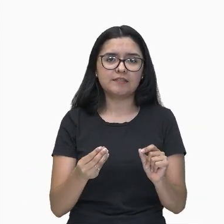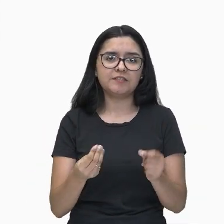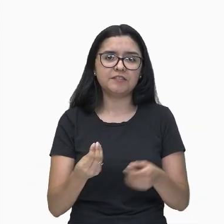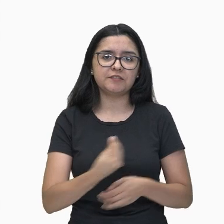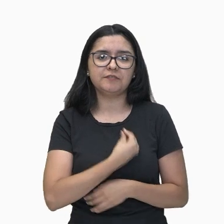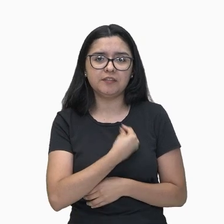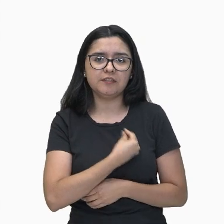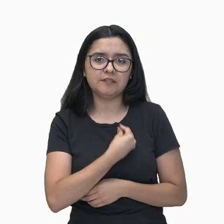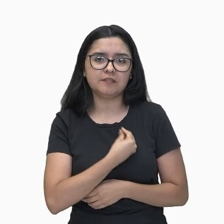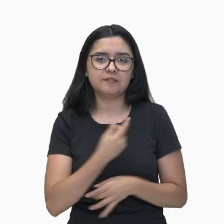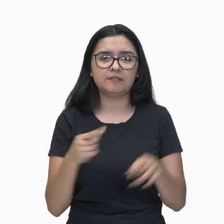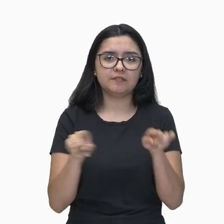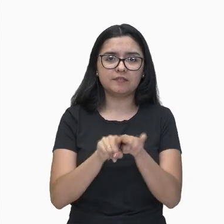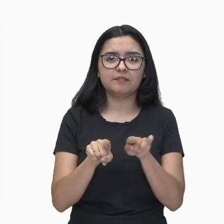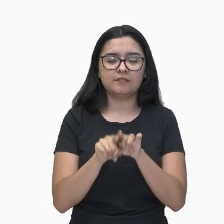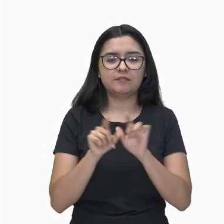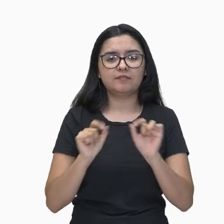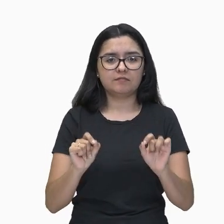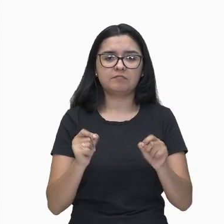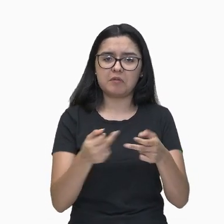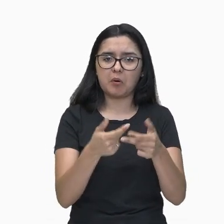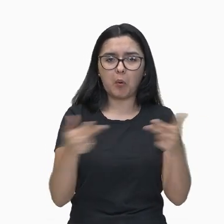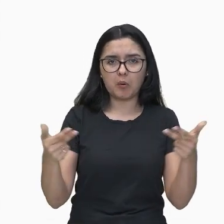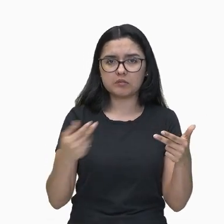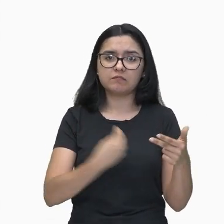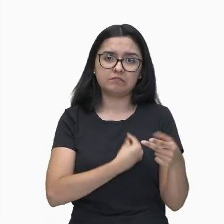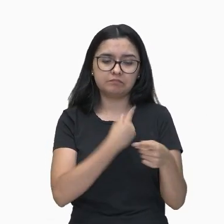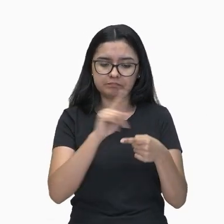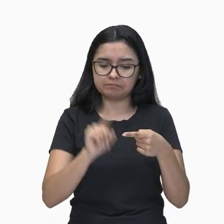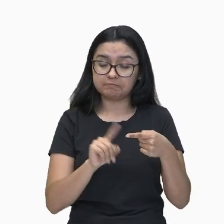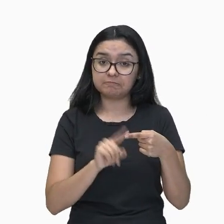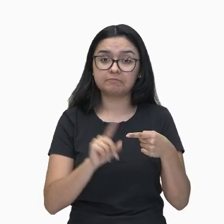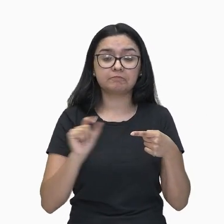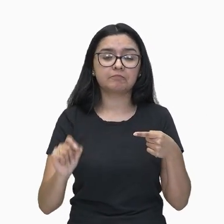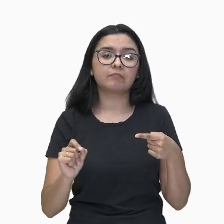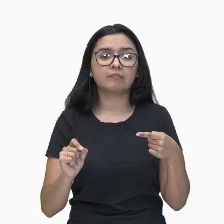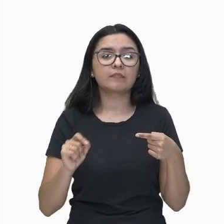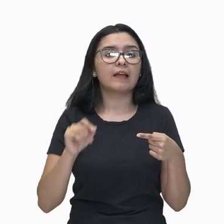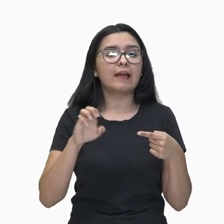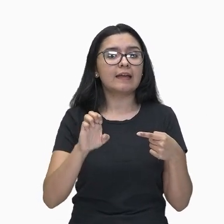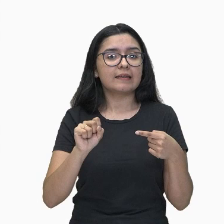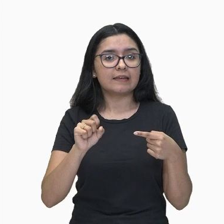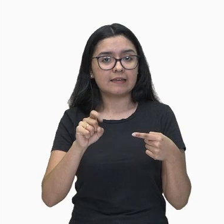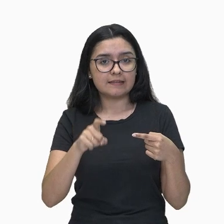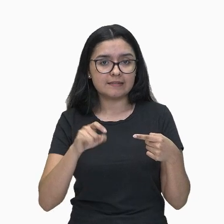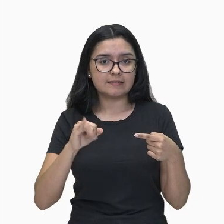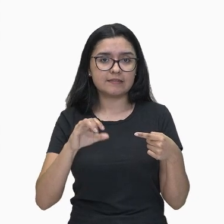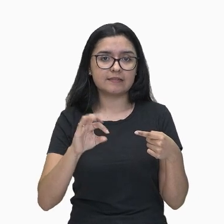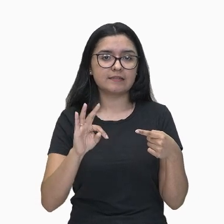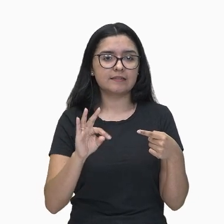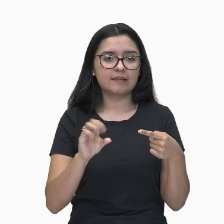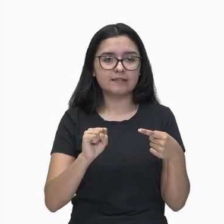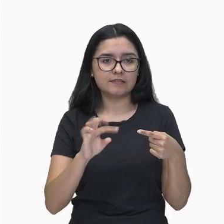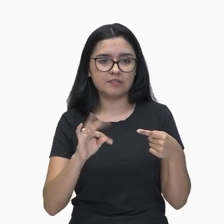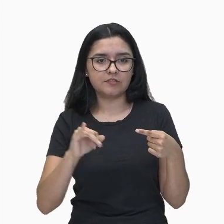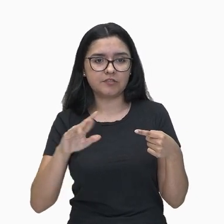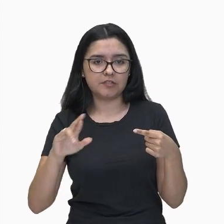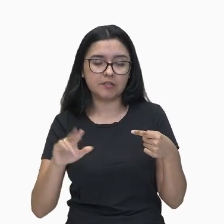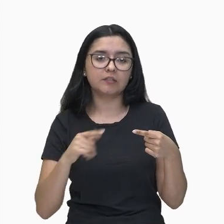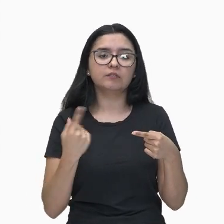sentido de existência. Então, essa realidade está